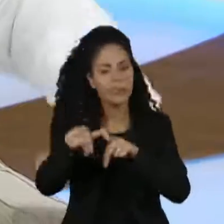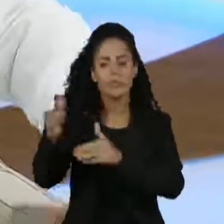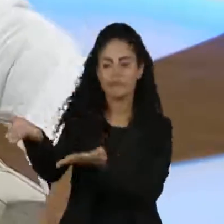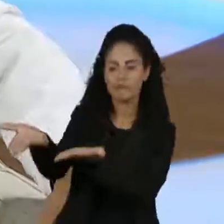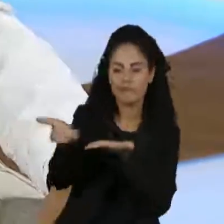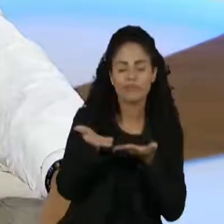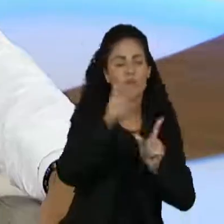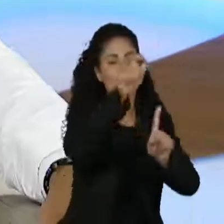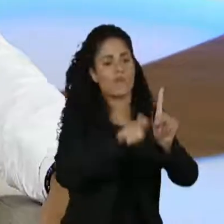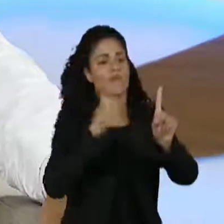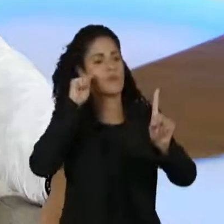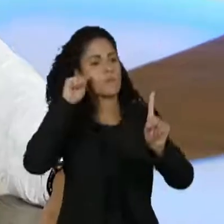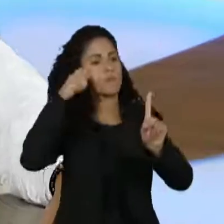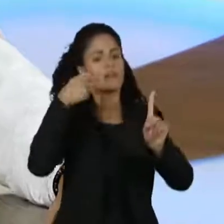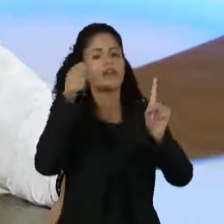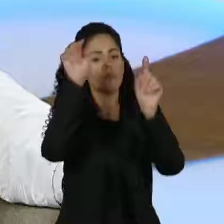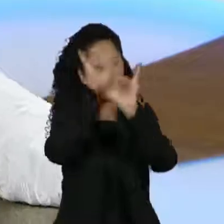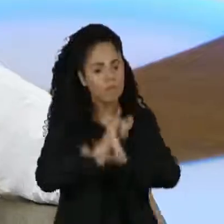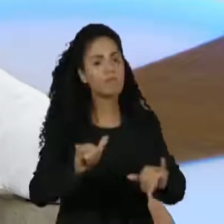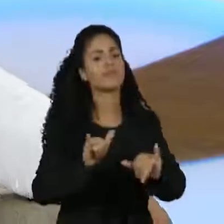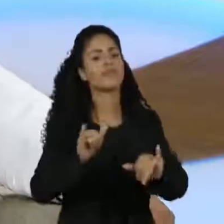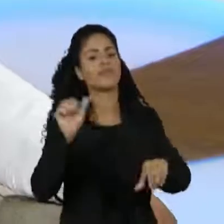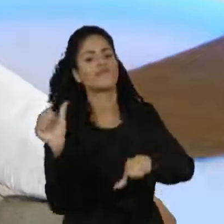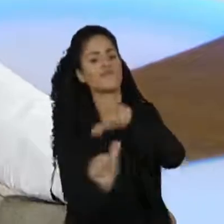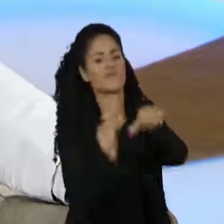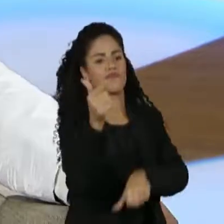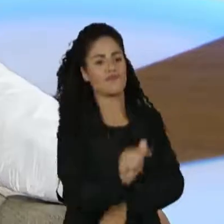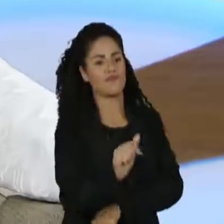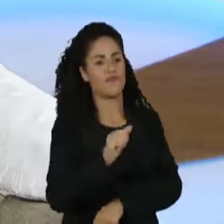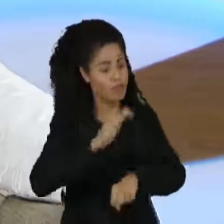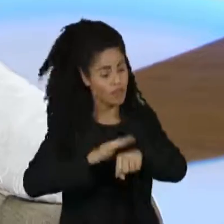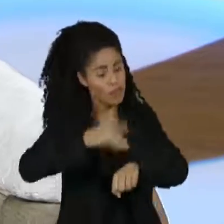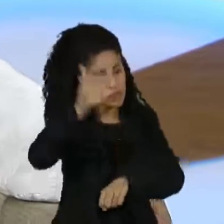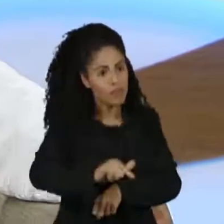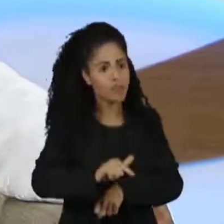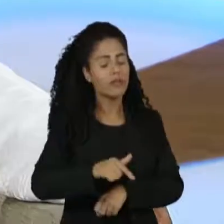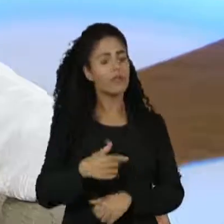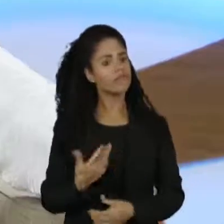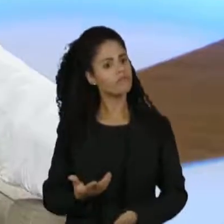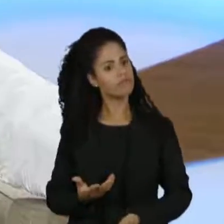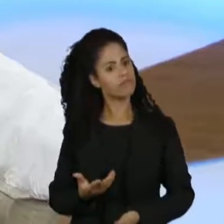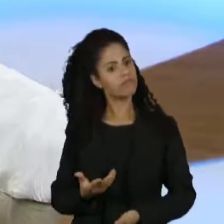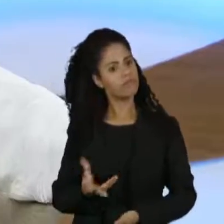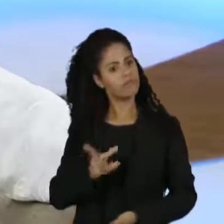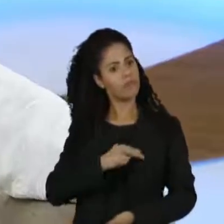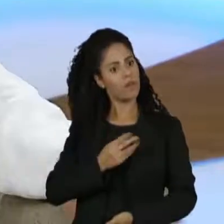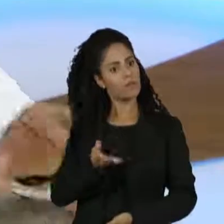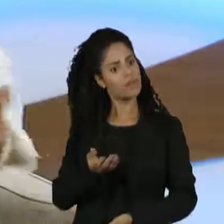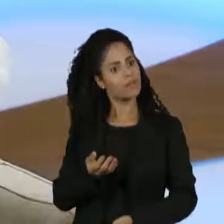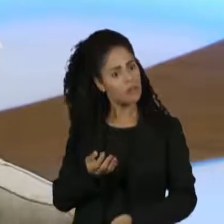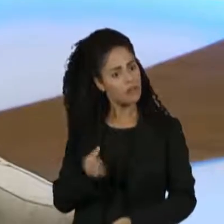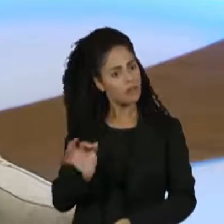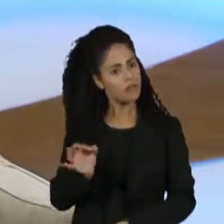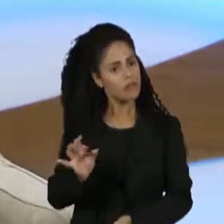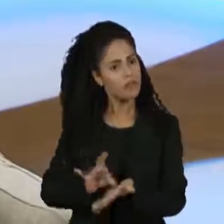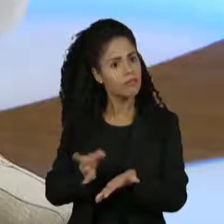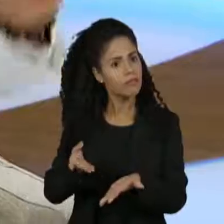negro fazendo, então a propaganda vai ser refeita. Então, nesse lugar você olha e fala, cara, quantas outras pessoas